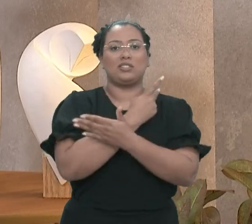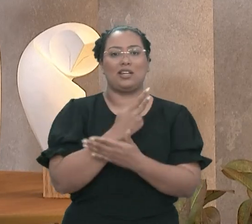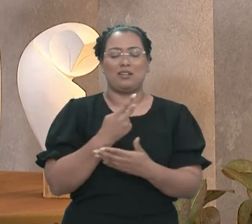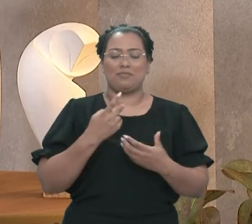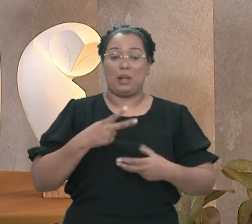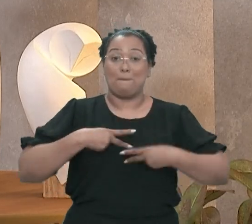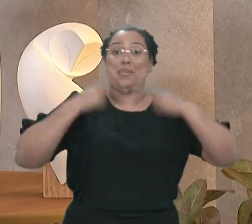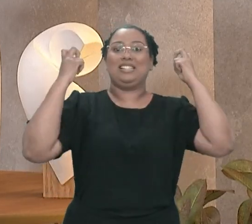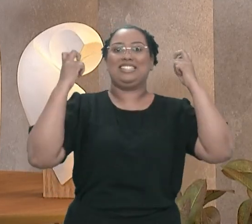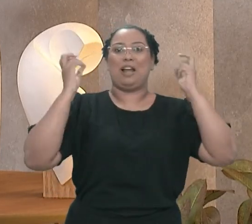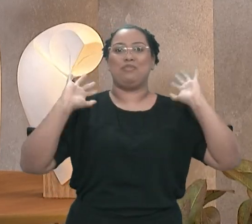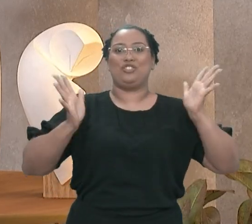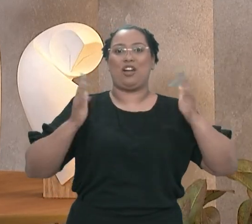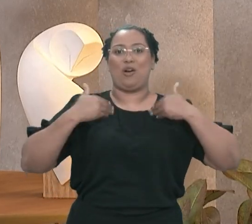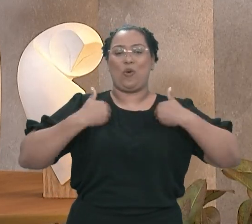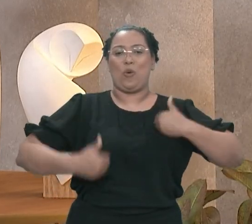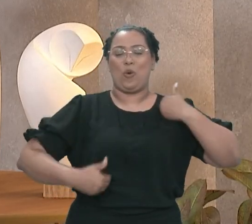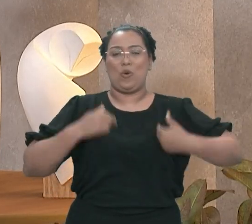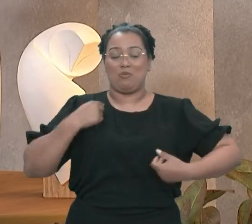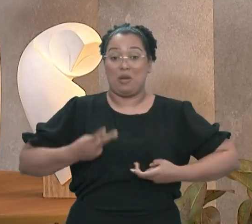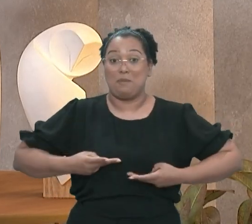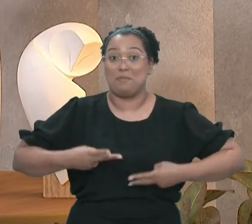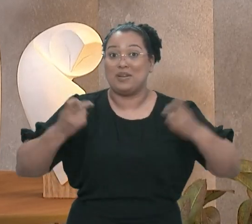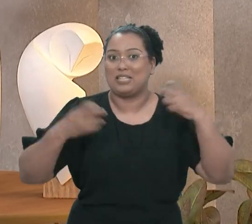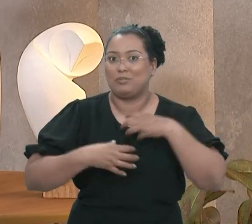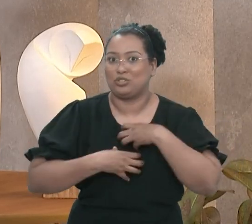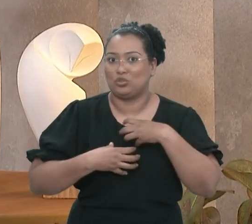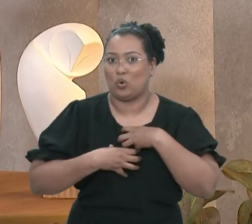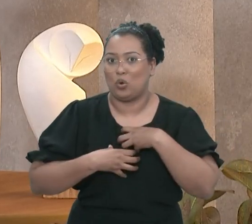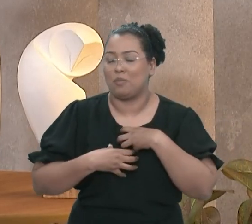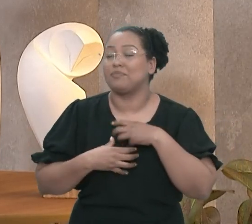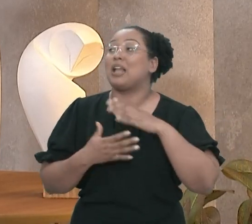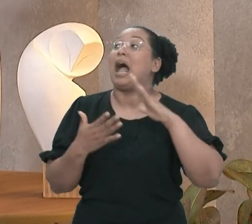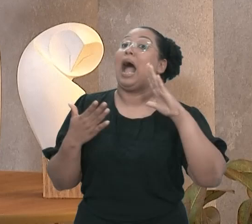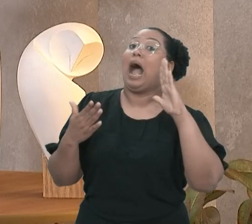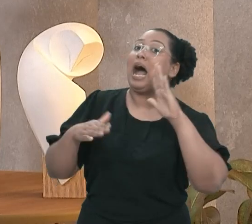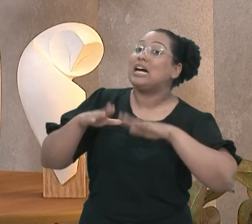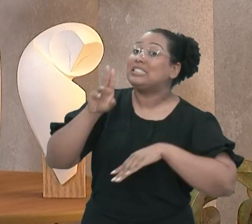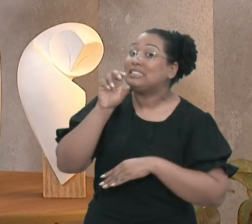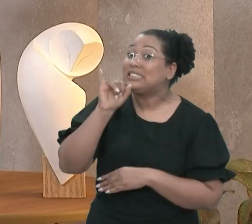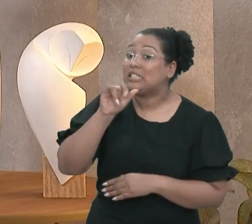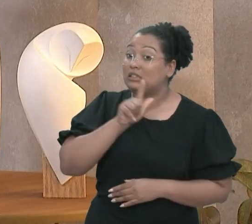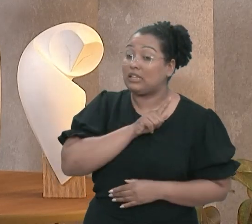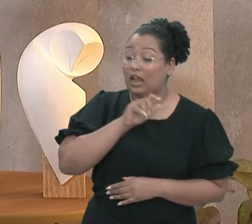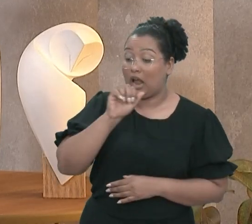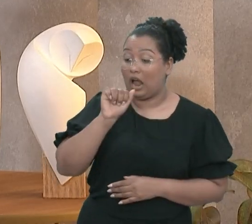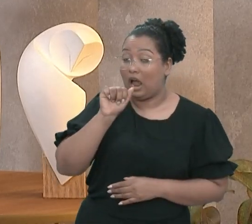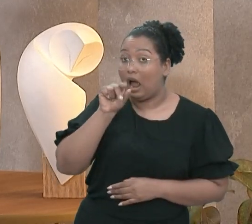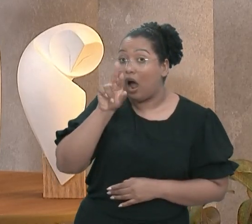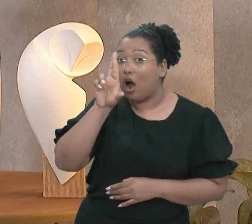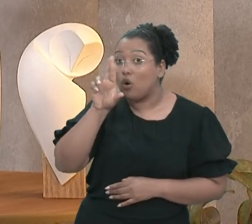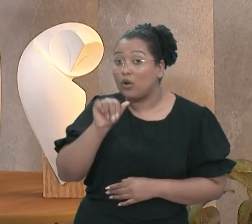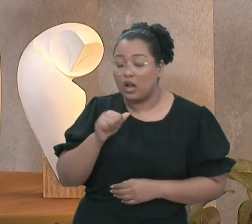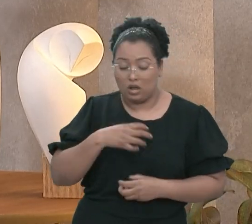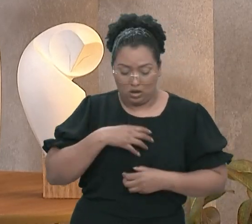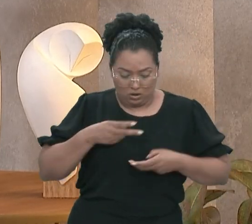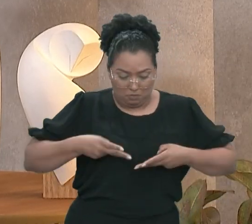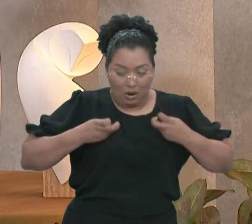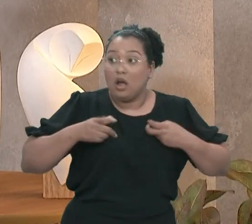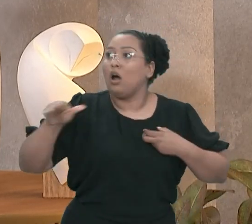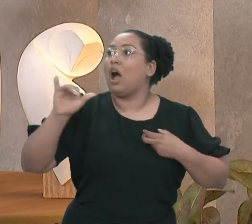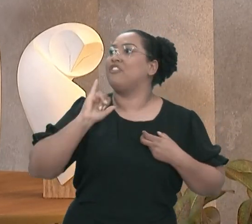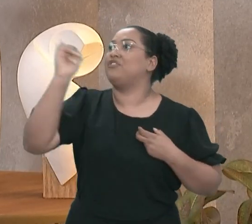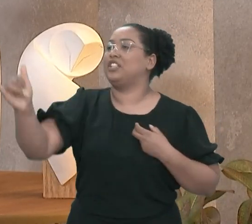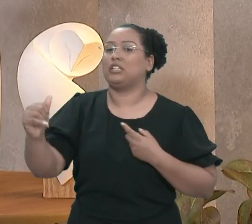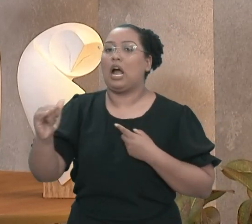consegue avisar antes que está tendo sintomas? Nestes casos, quando ele tem a aura, ele consegue avisar e consegue se proteger.